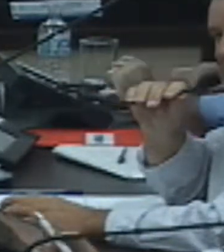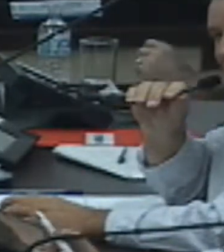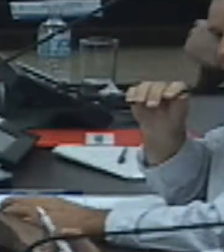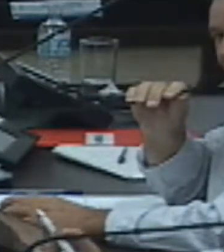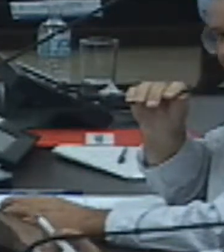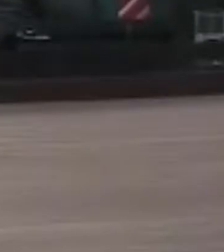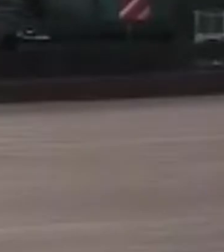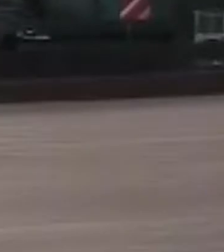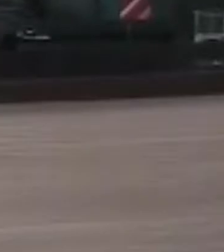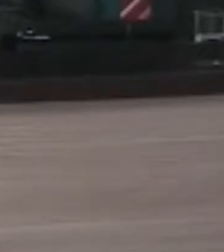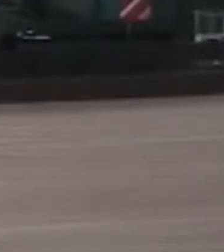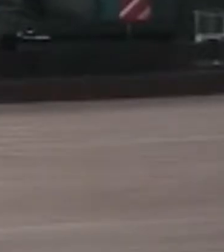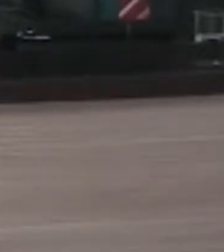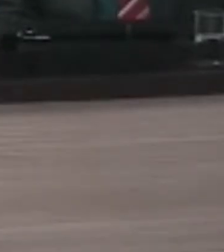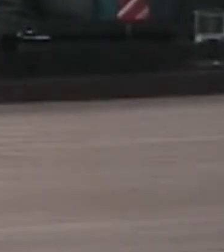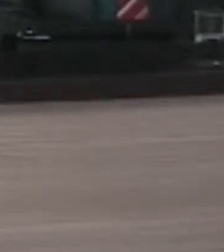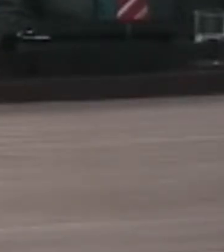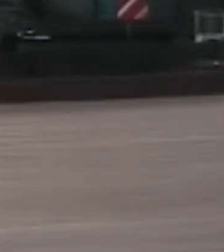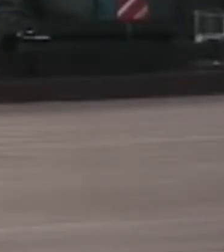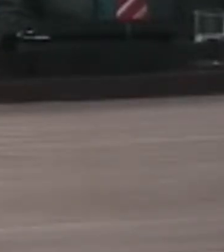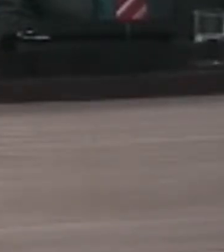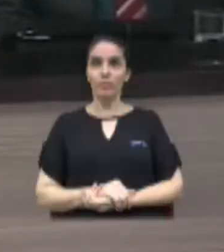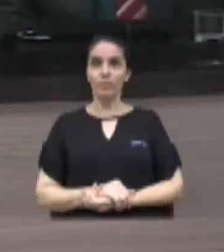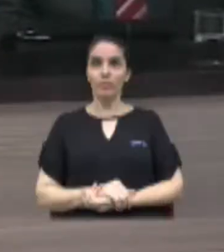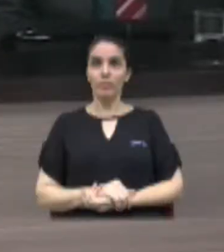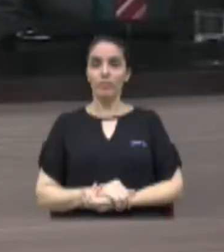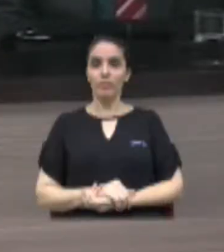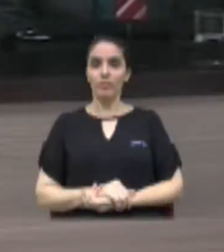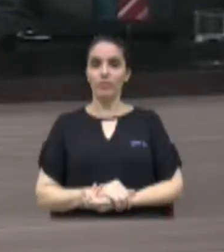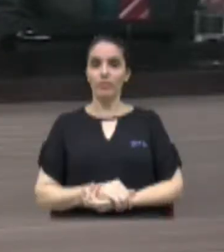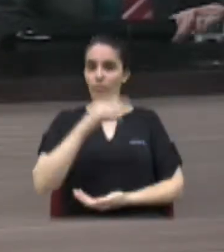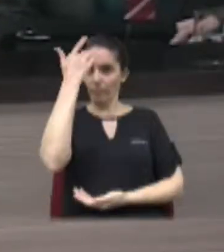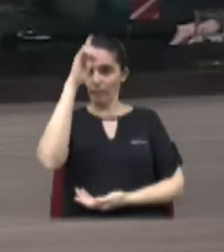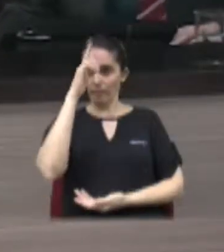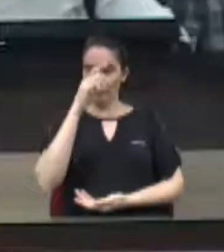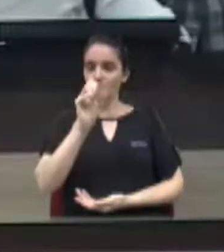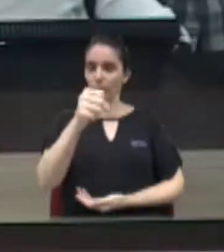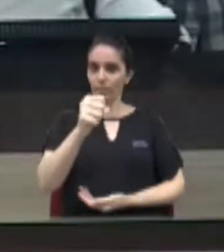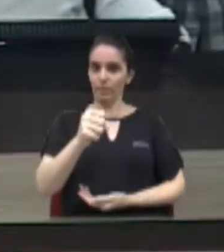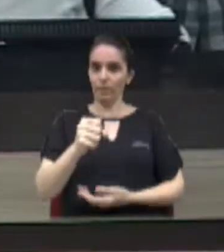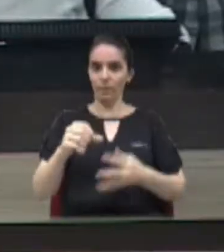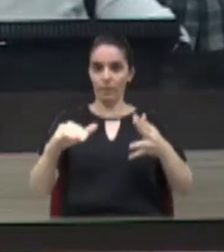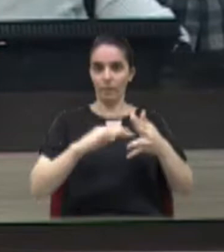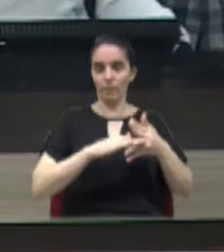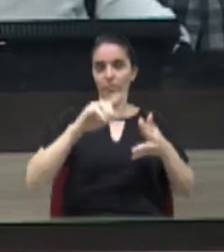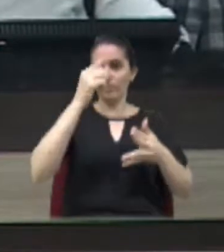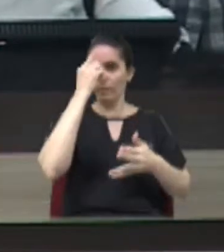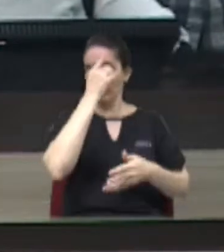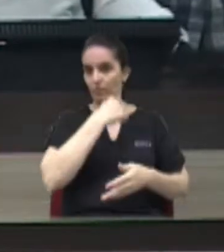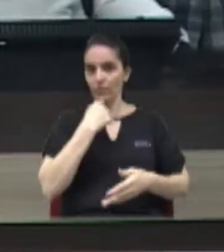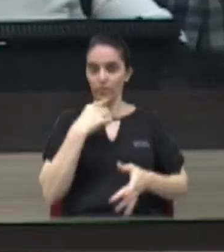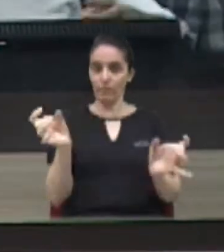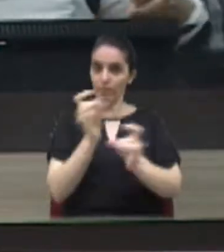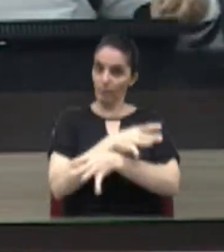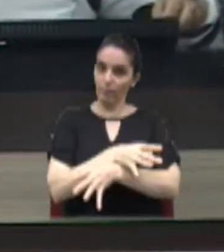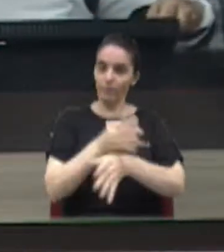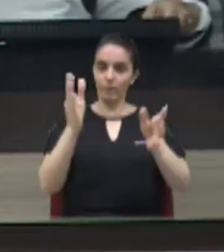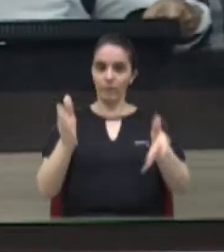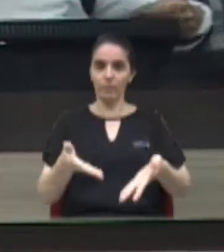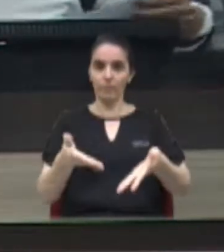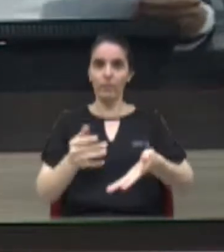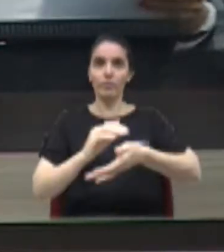Cleiton Silva. Sim, presidente. Lemão. Sim, senhor presidente. Está encerrado o intervalo de 30 minutos. Então, está encerrado nesse exato momento